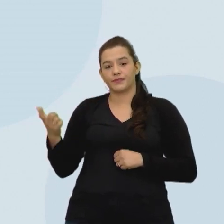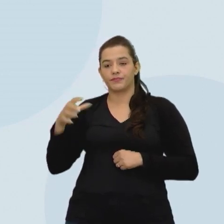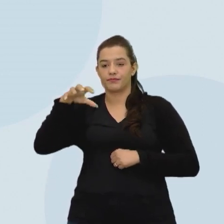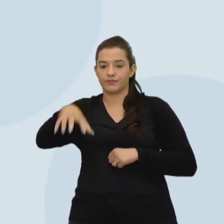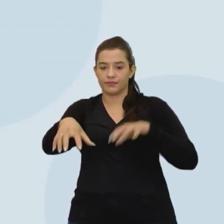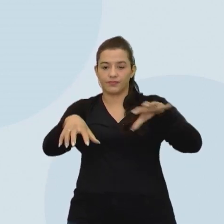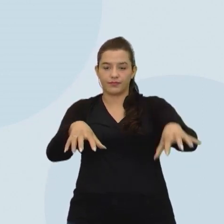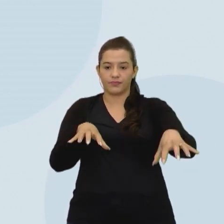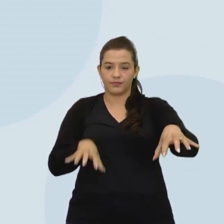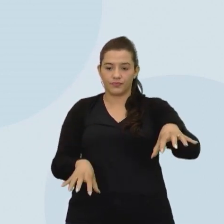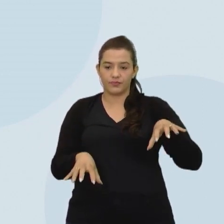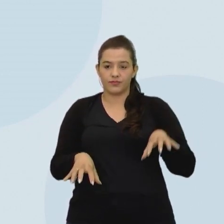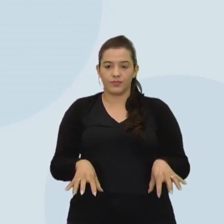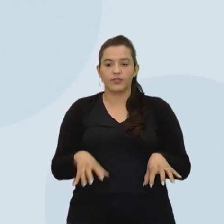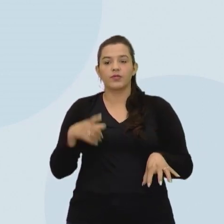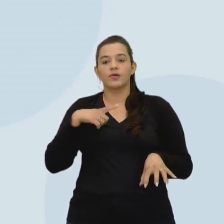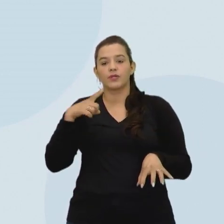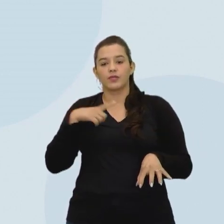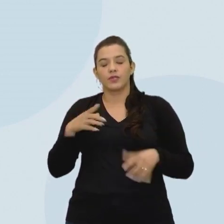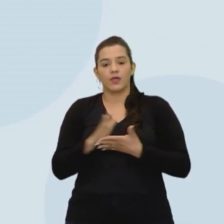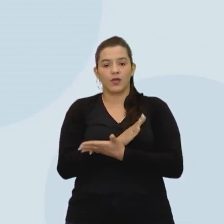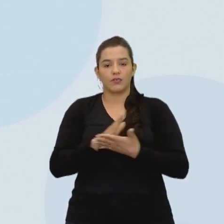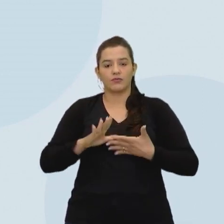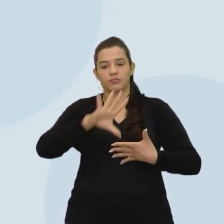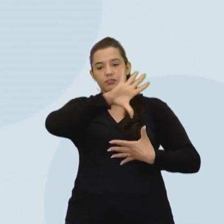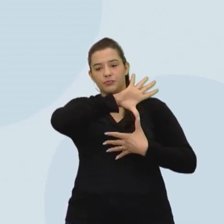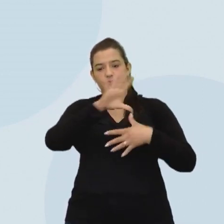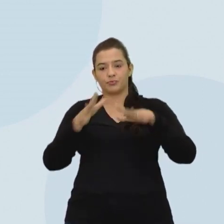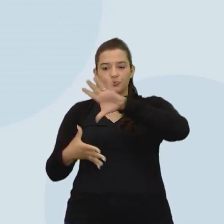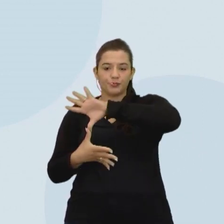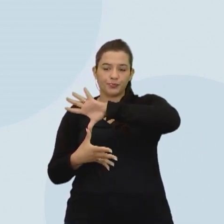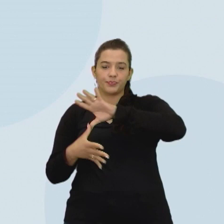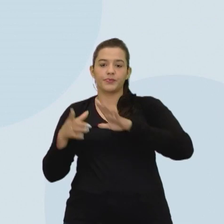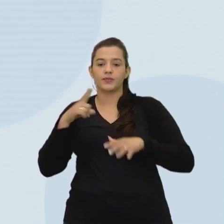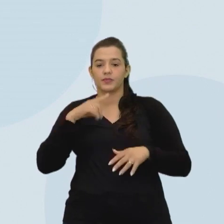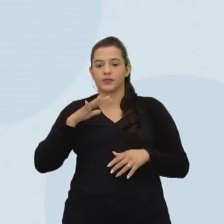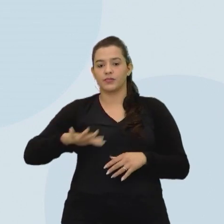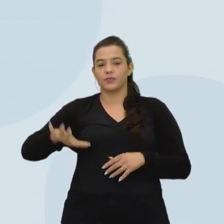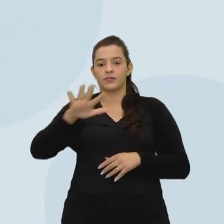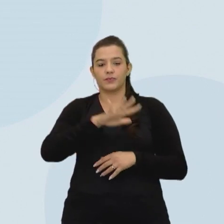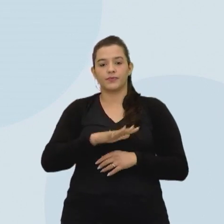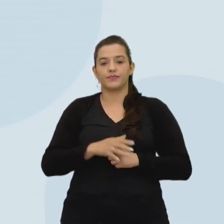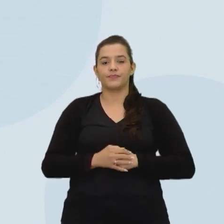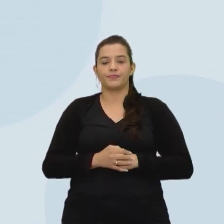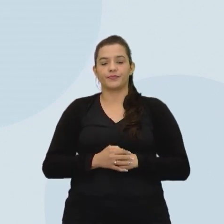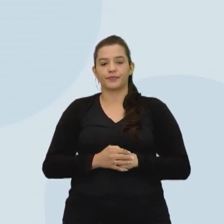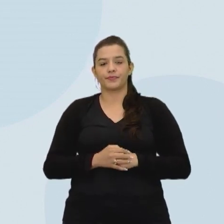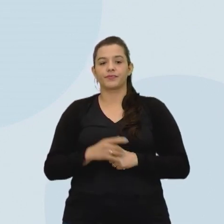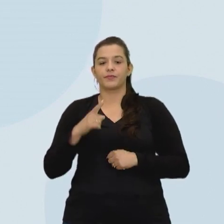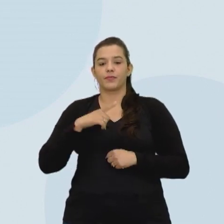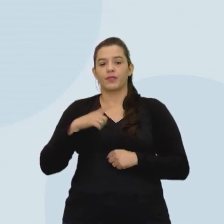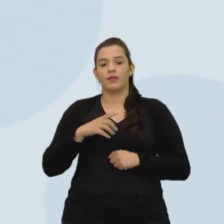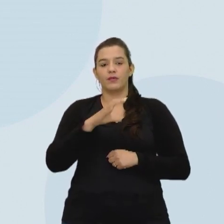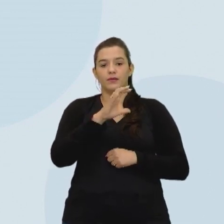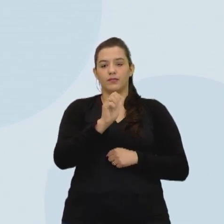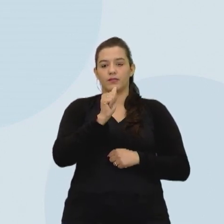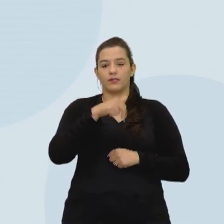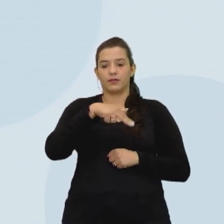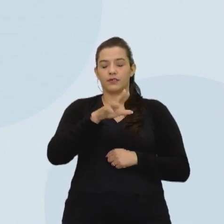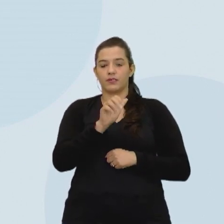têm passagens bem estratégicas aí, né? Então aqui no continente americano, nós temos aqui, por exemplo, o Canal do